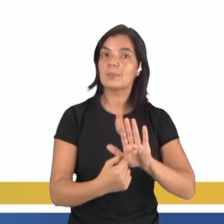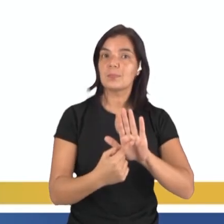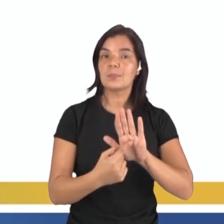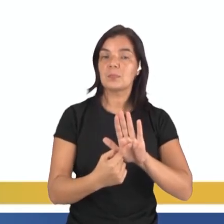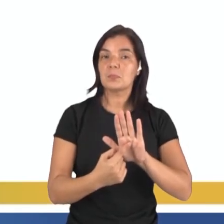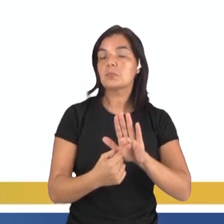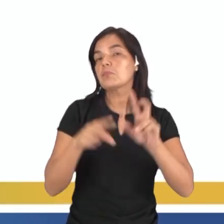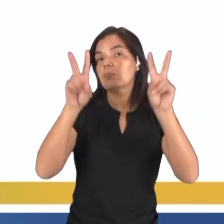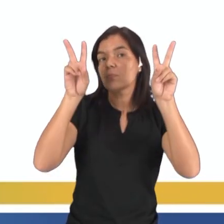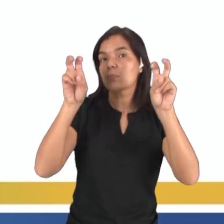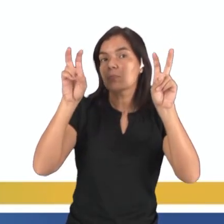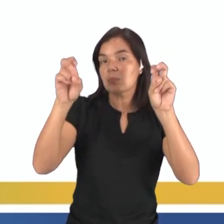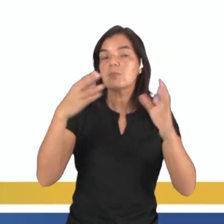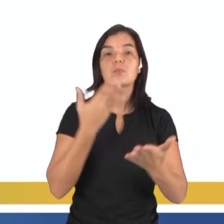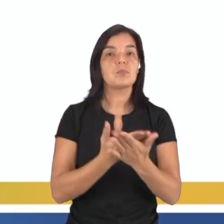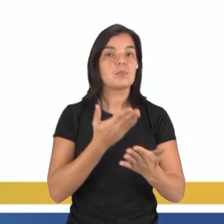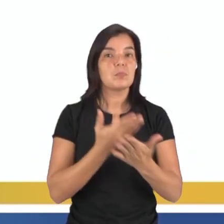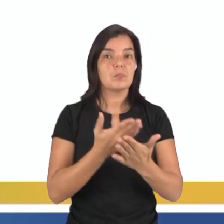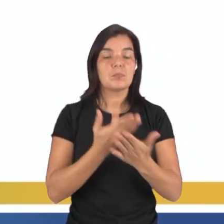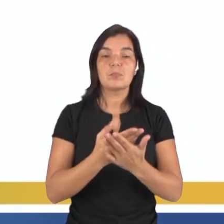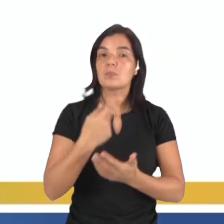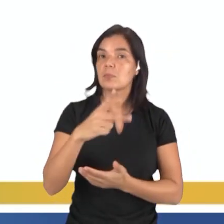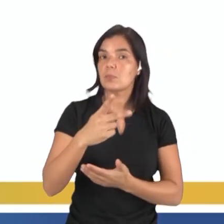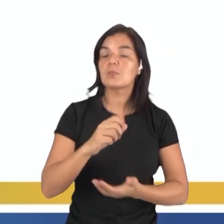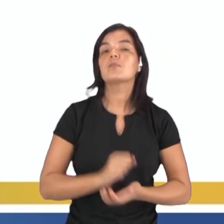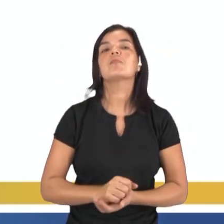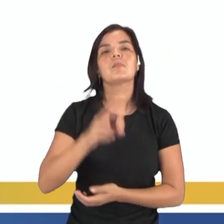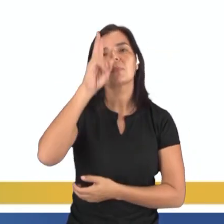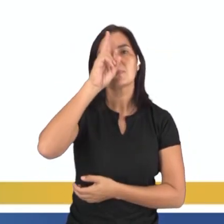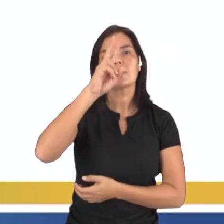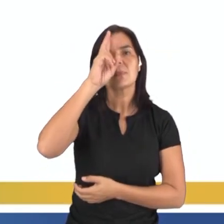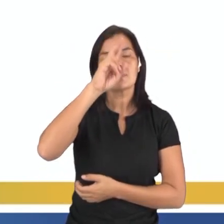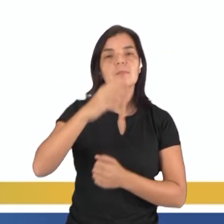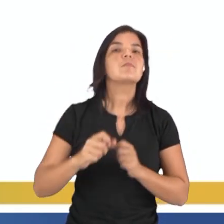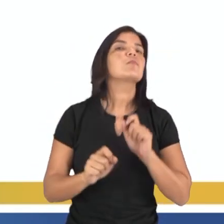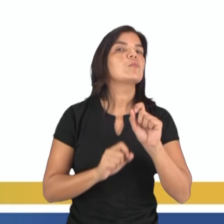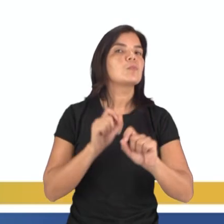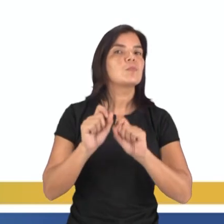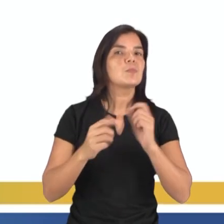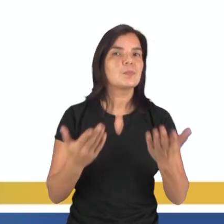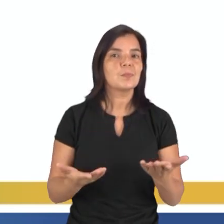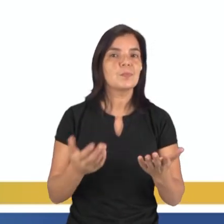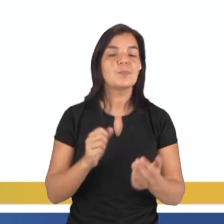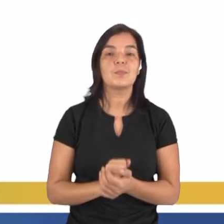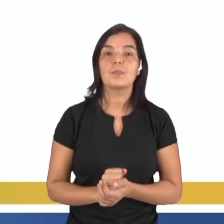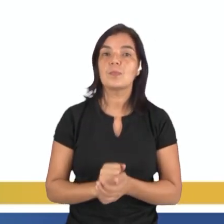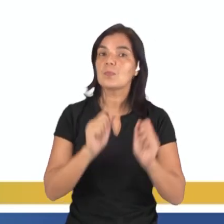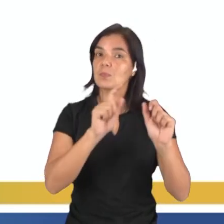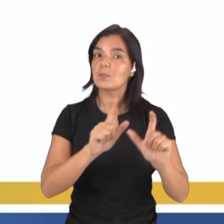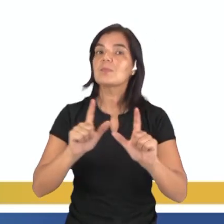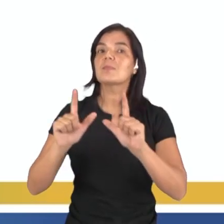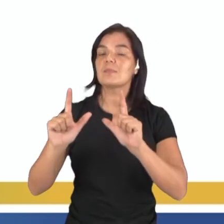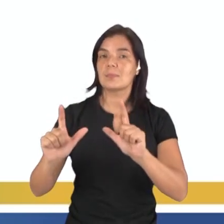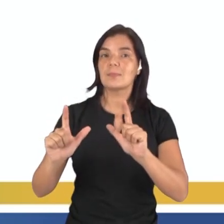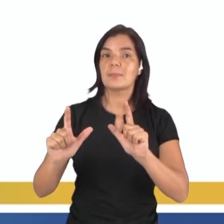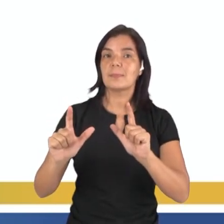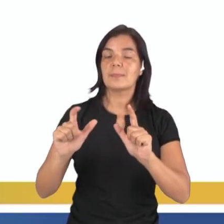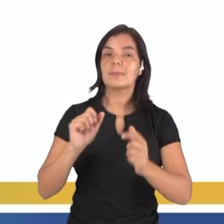de um determinado assunto que estudou nas suas aulas. Lembre-se de garantir, né, que seu slide